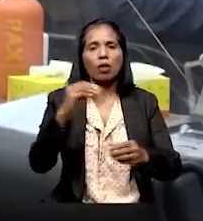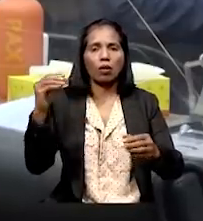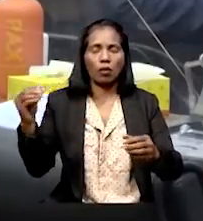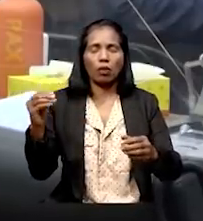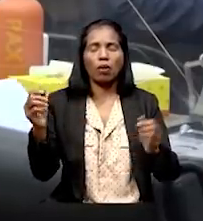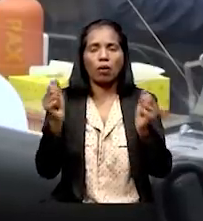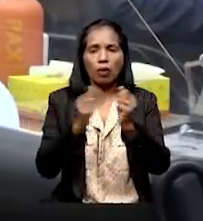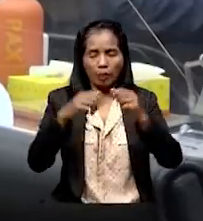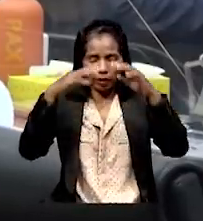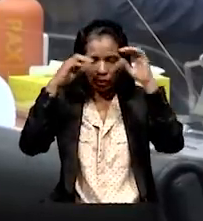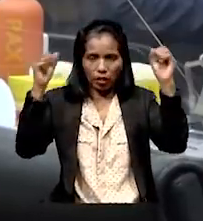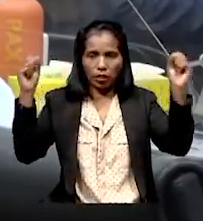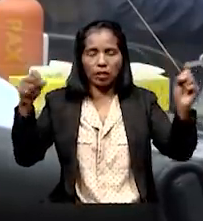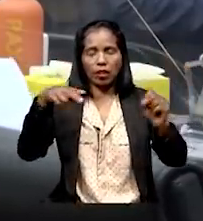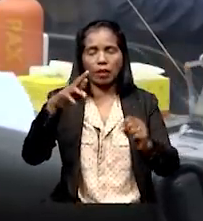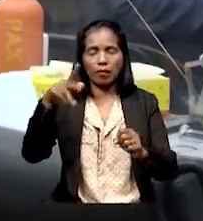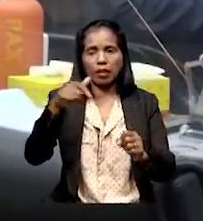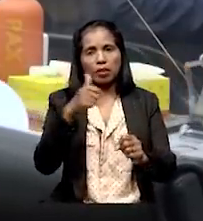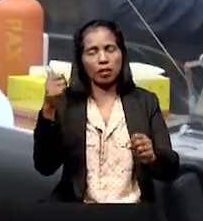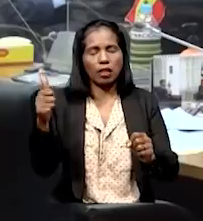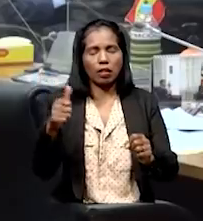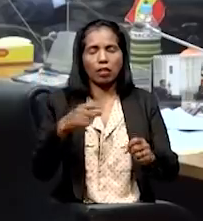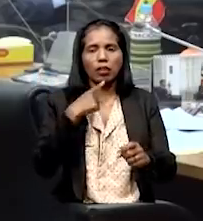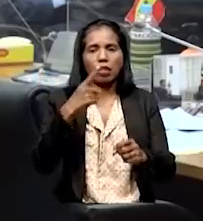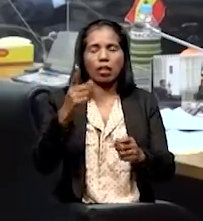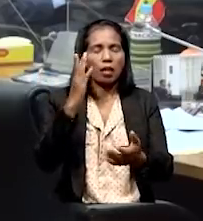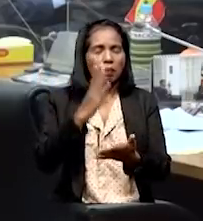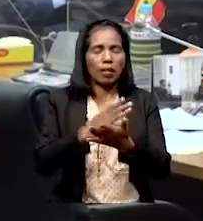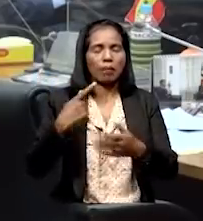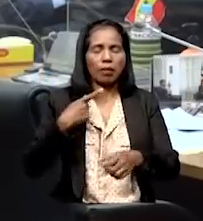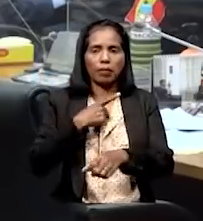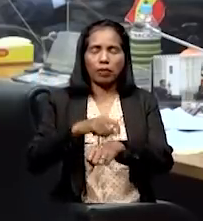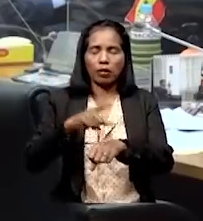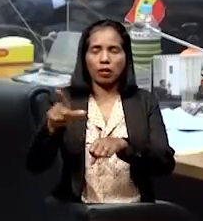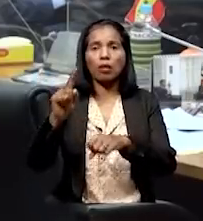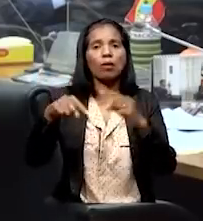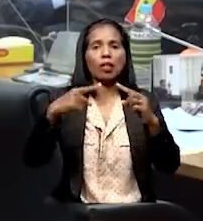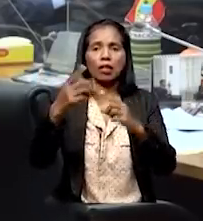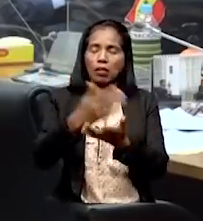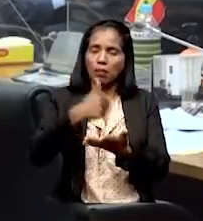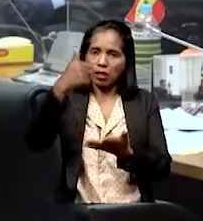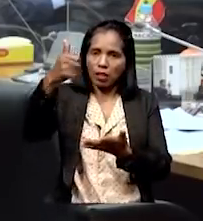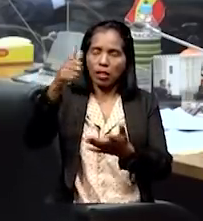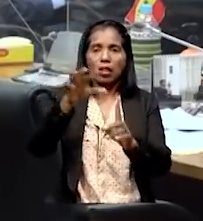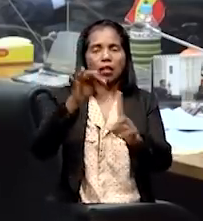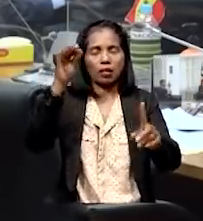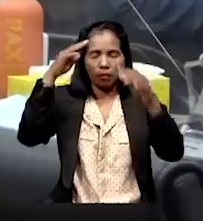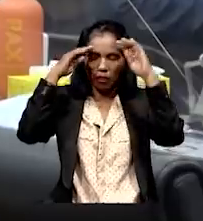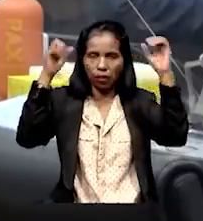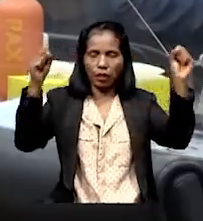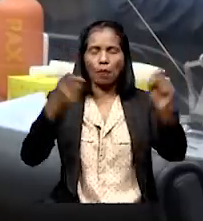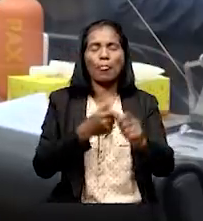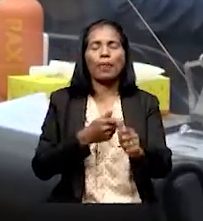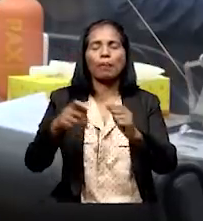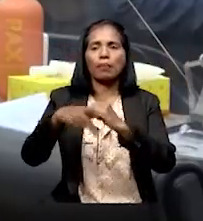o compromisso a dissolve o Parlamento Nacional, o hira manan e a eleição presidencial. Tur bancada governo né, ida né se